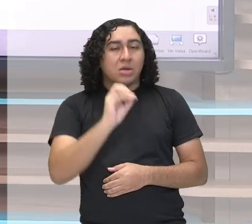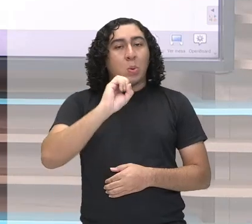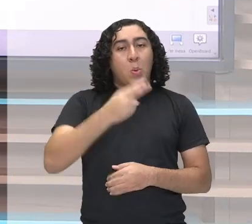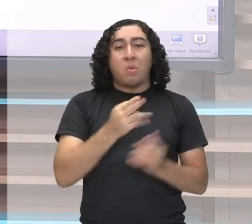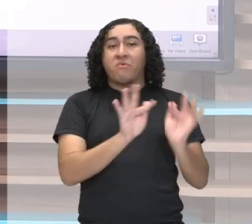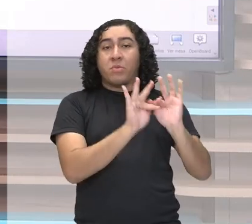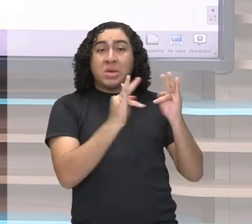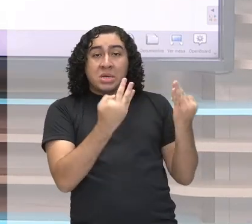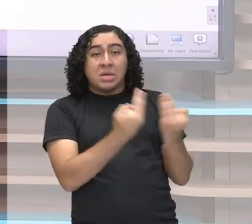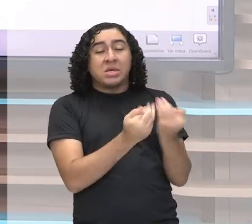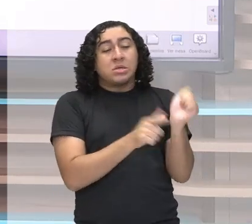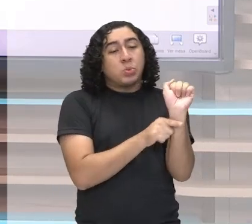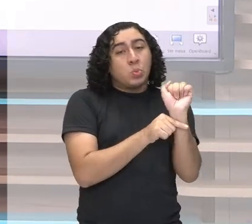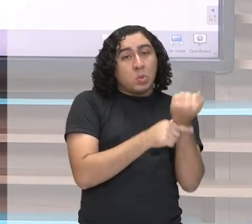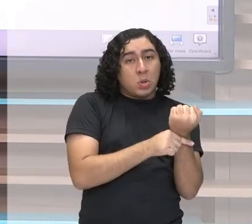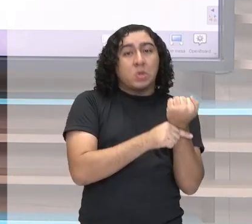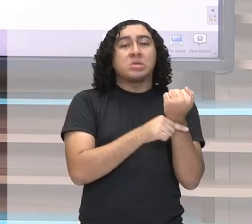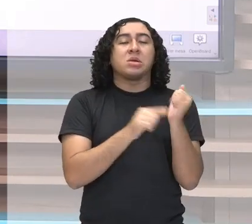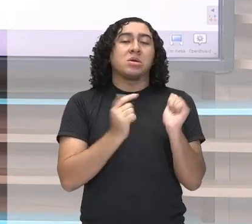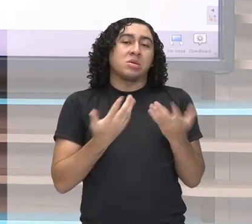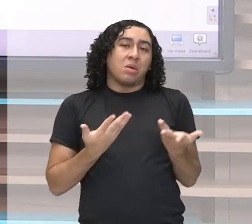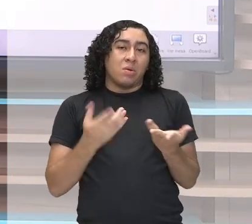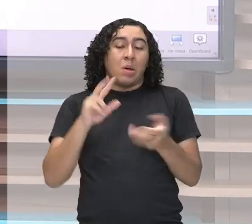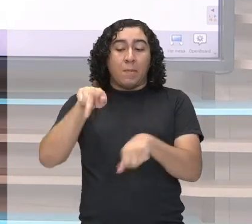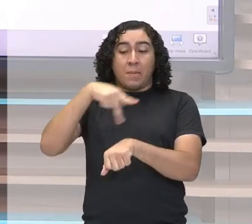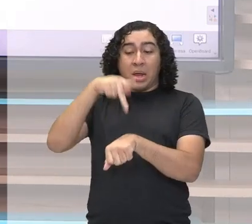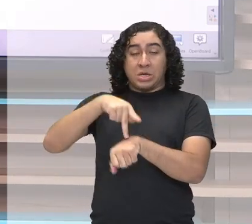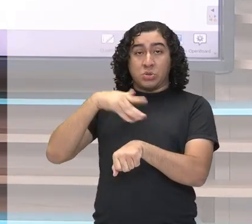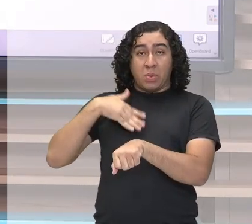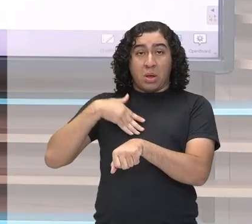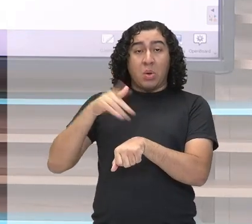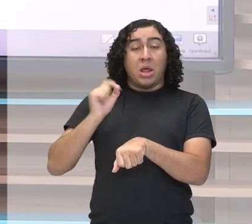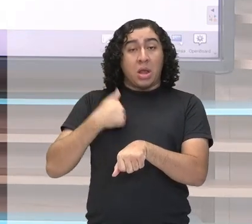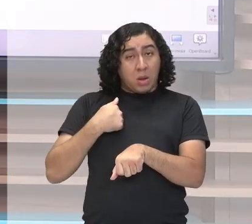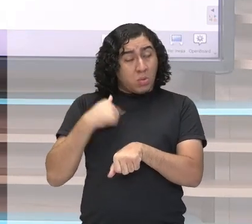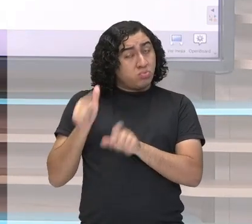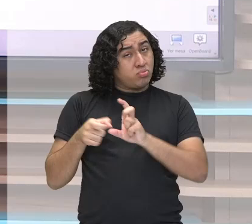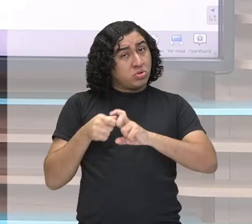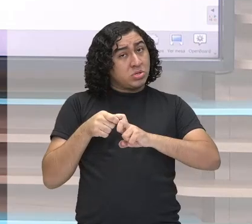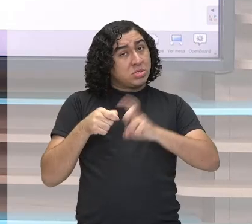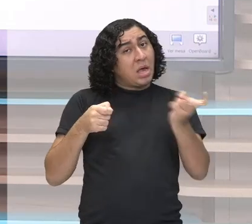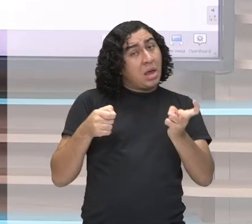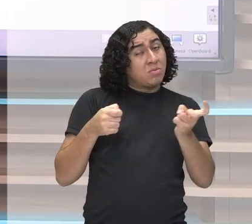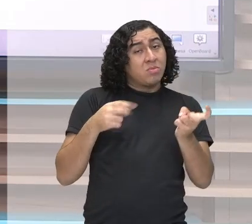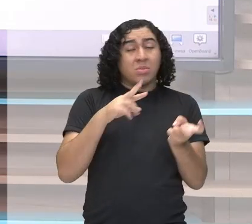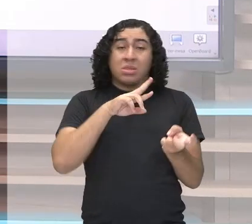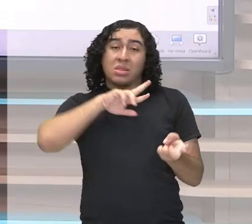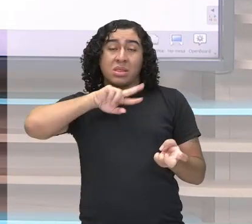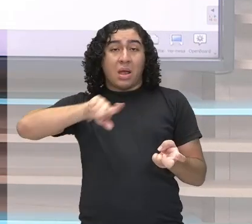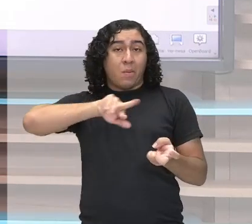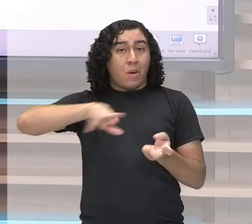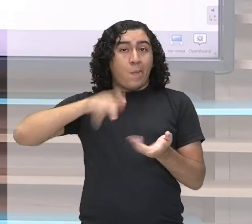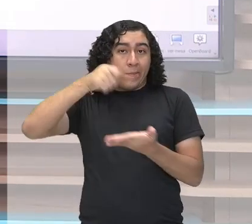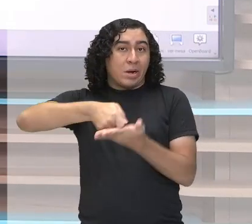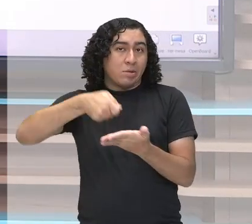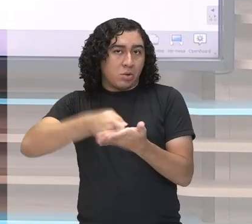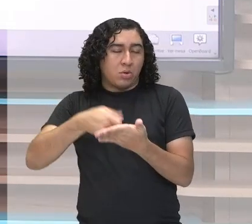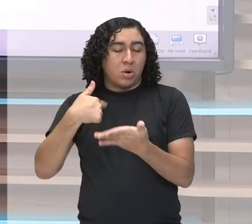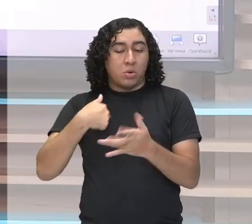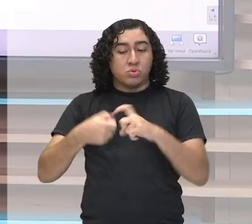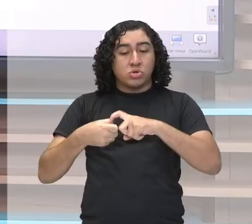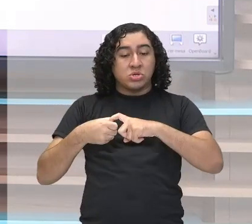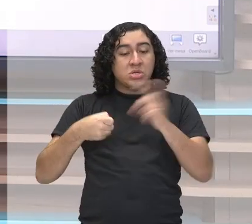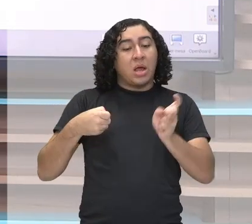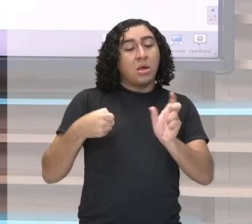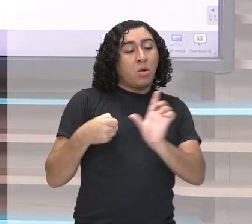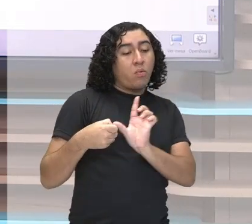família, então eu vou sair do meu país voluntariamente, né? Não estou sendo forçada e estou indo ali